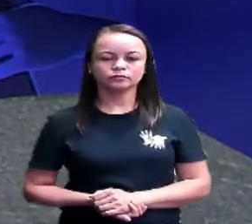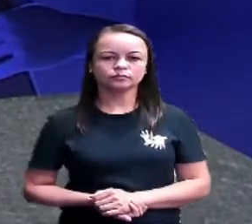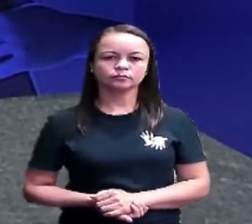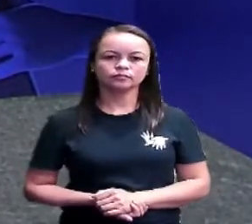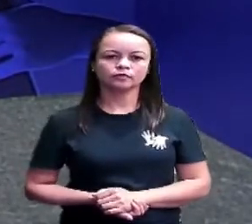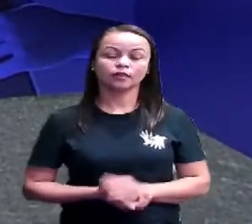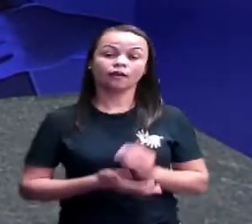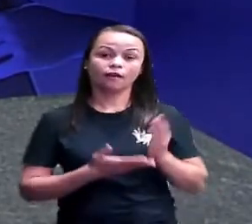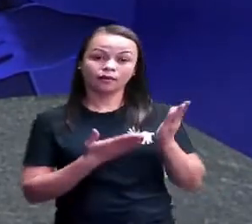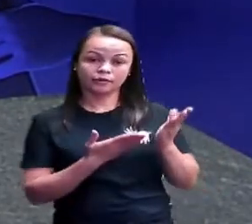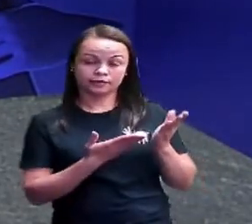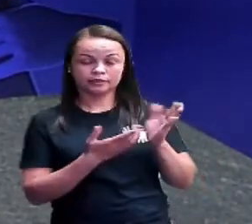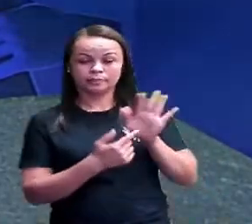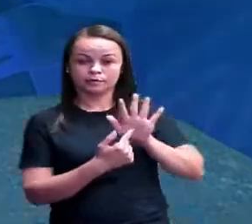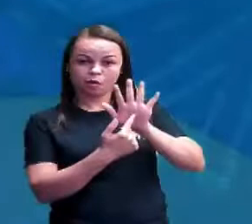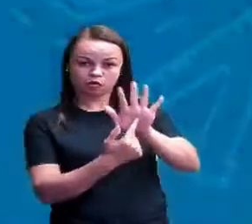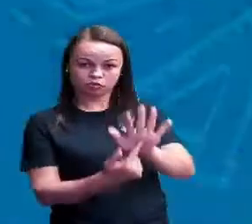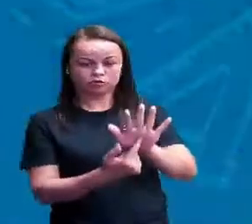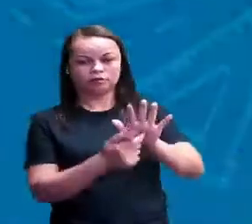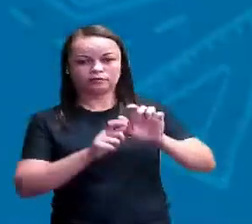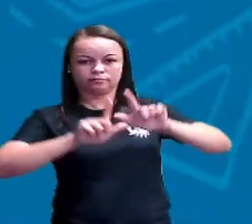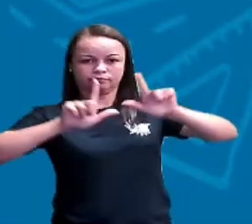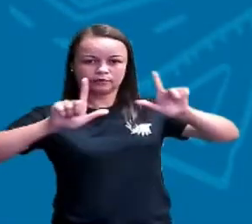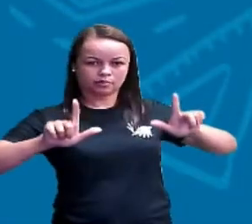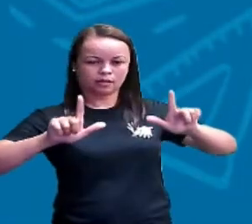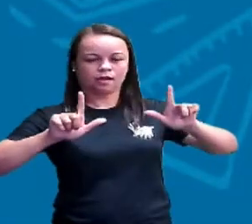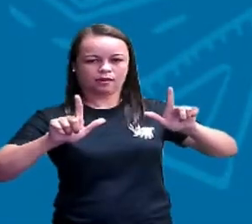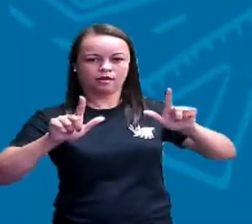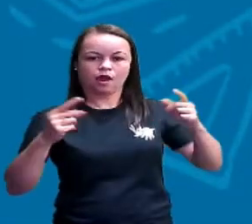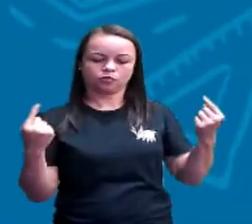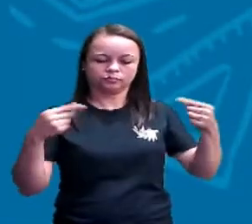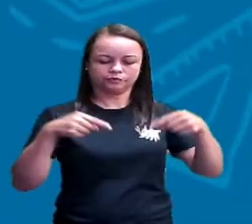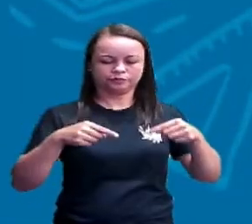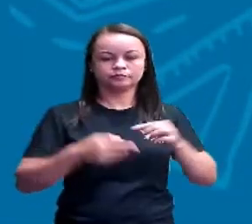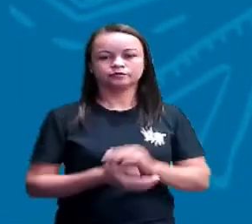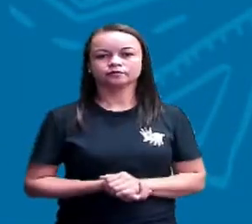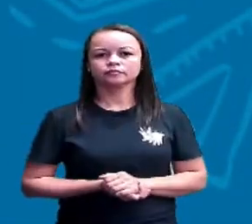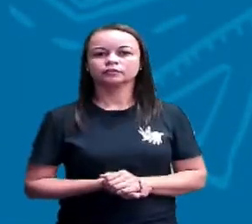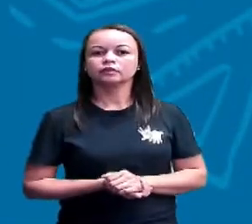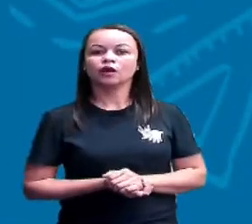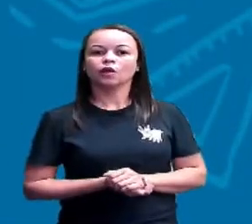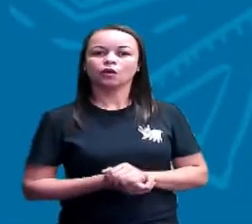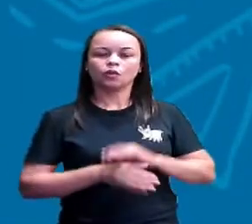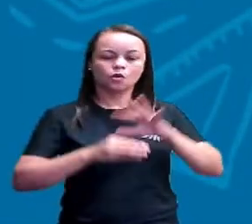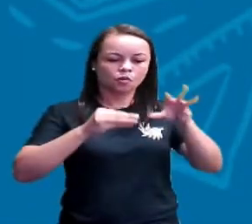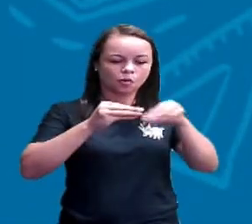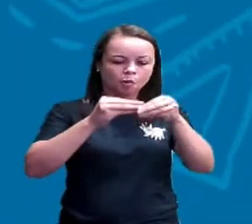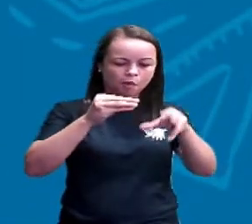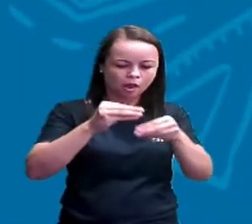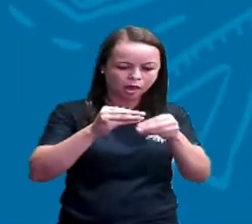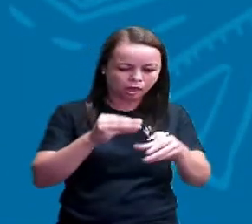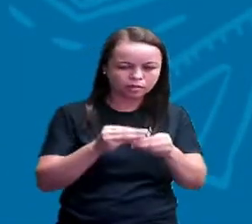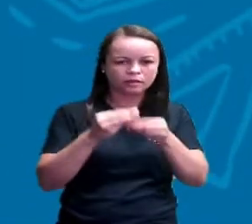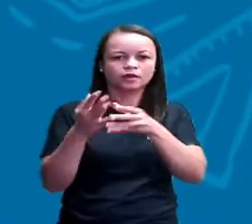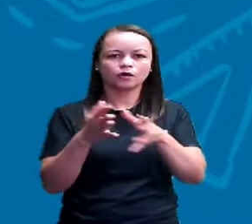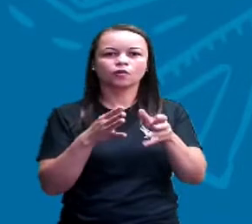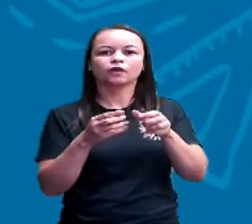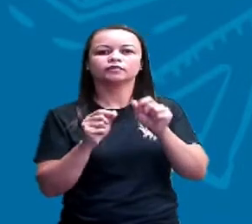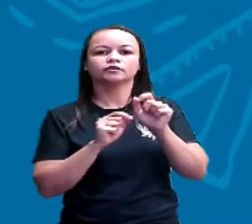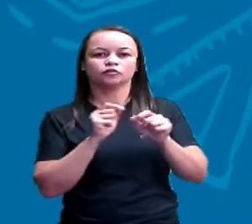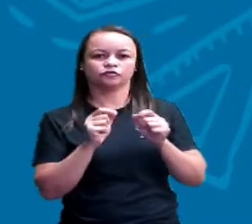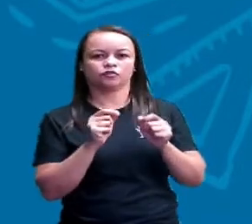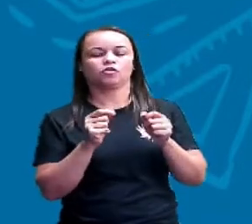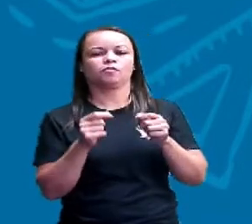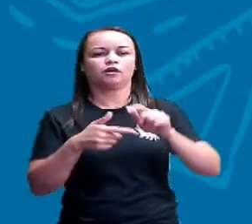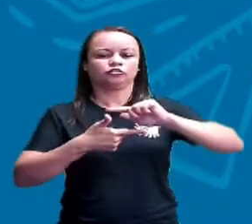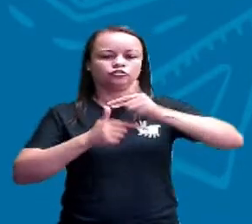Aqui está o desafio na nossa tela, ó. Complete a coleção de formas geométricas